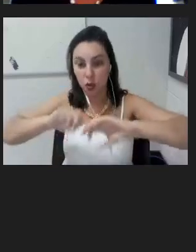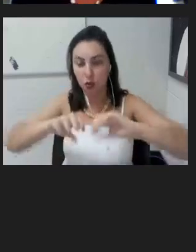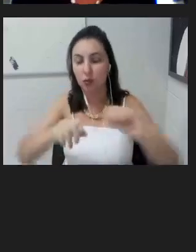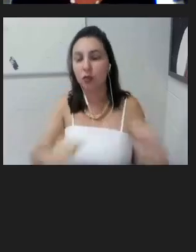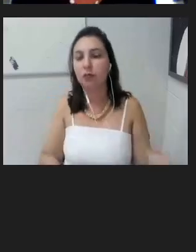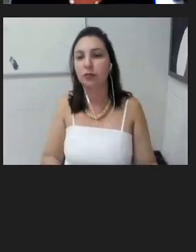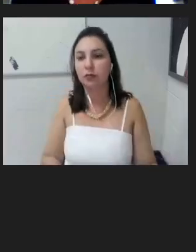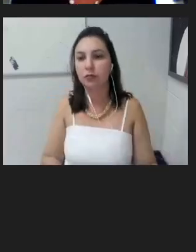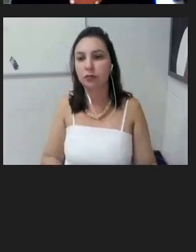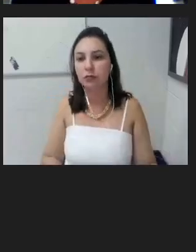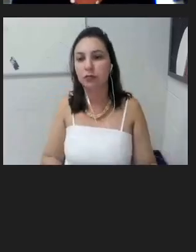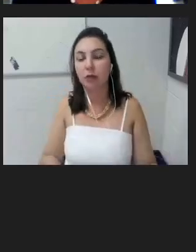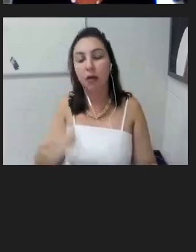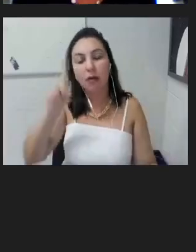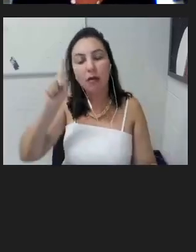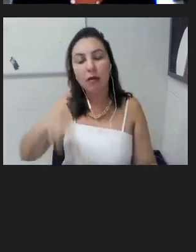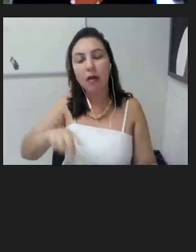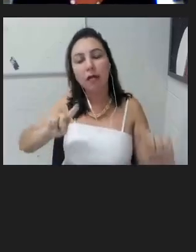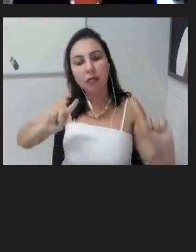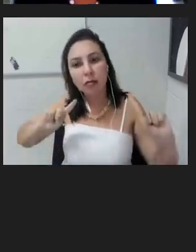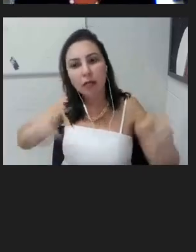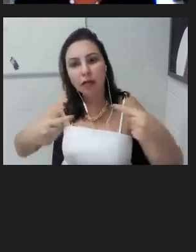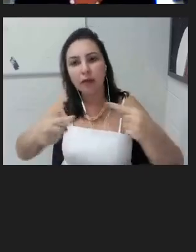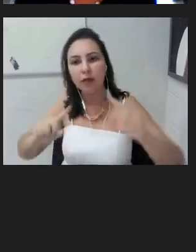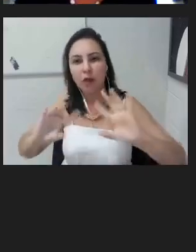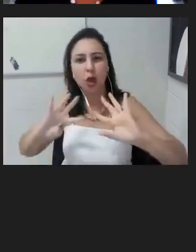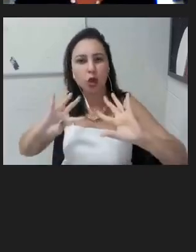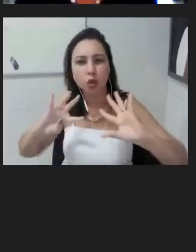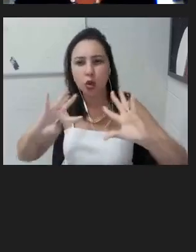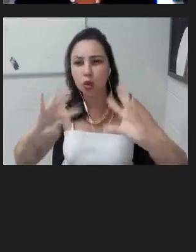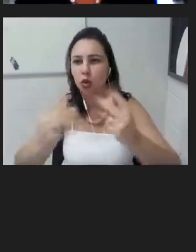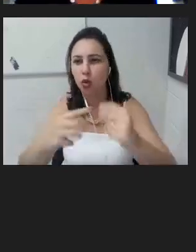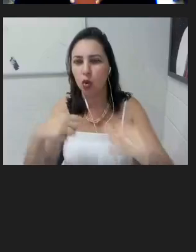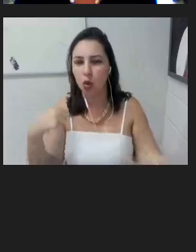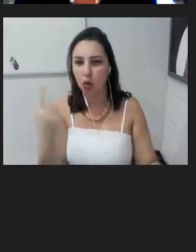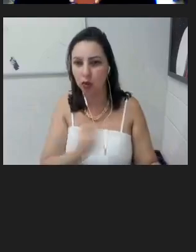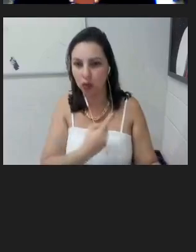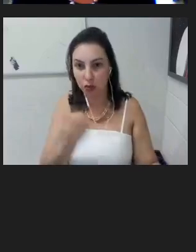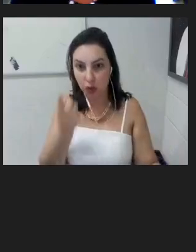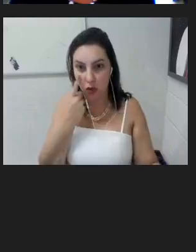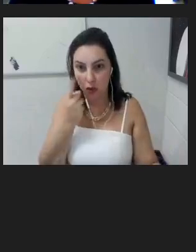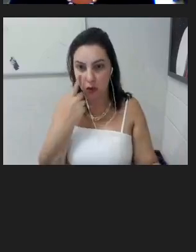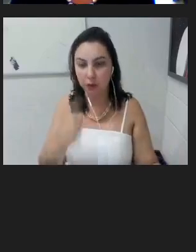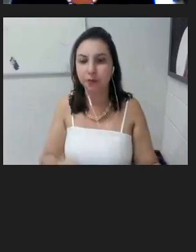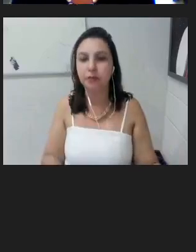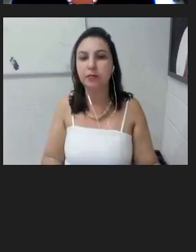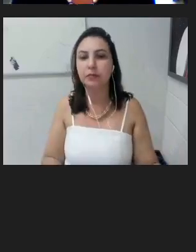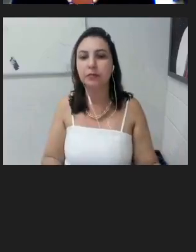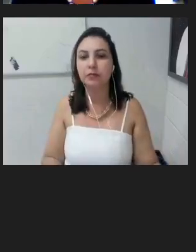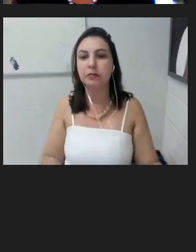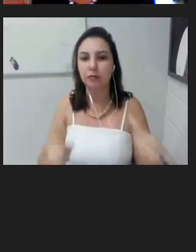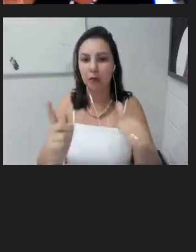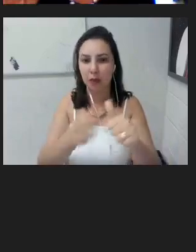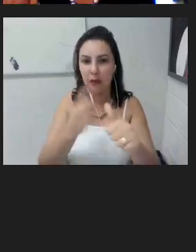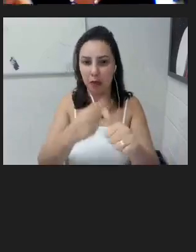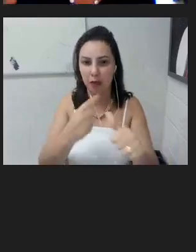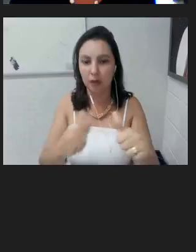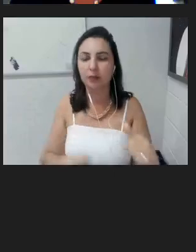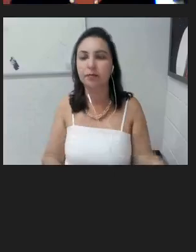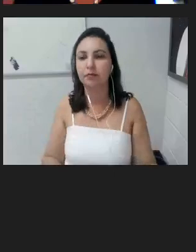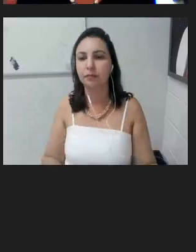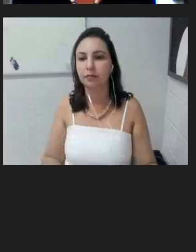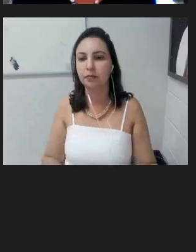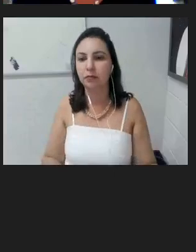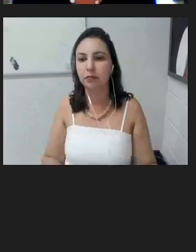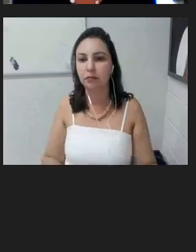sido um desafio para todos nós. Então, vamos lá. Primeiro, a gente